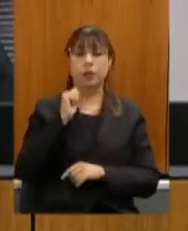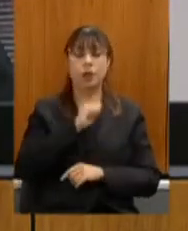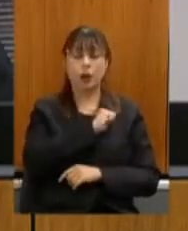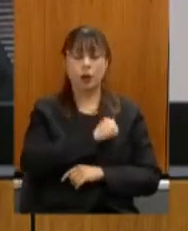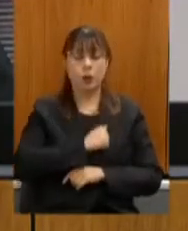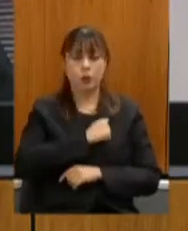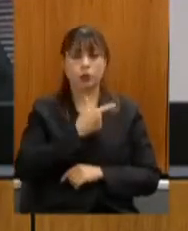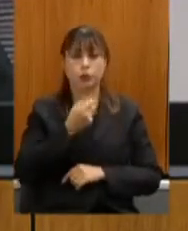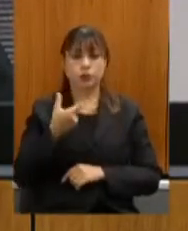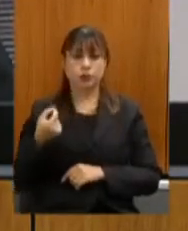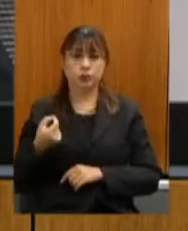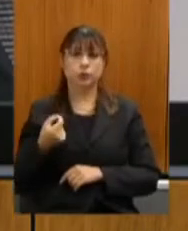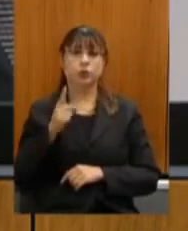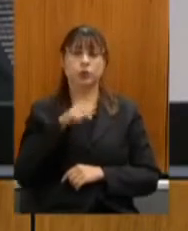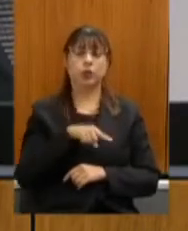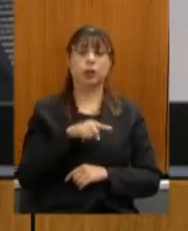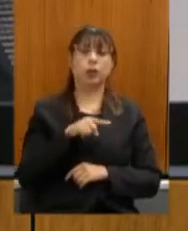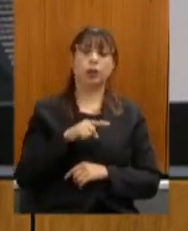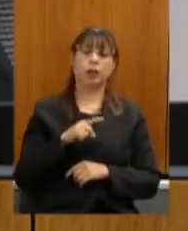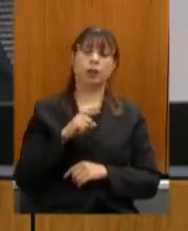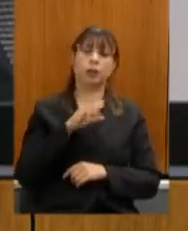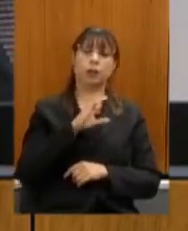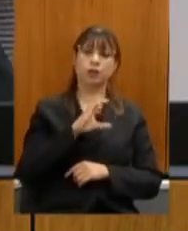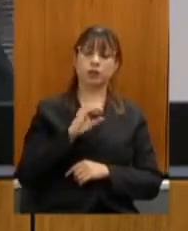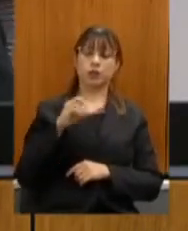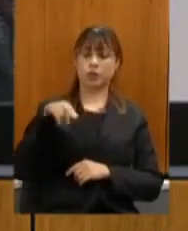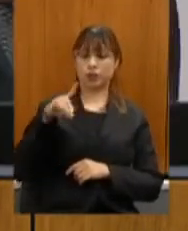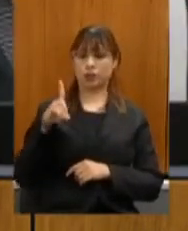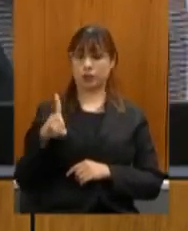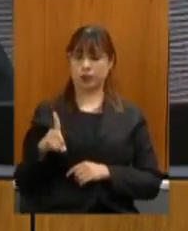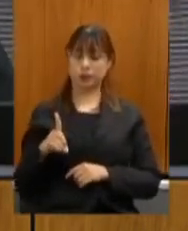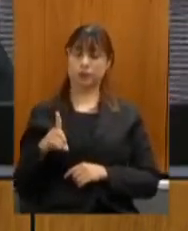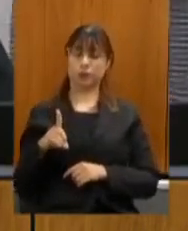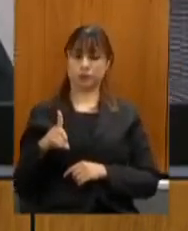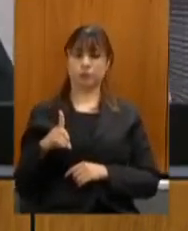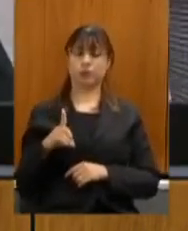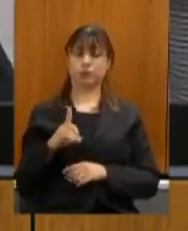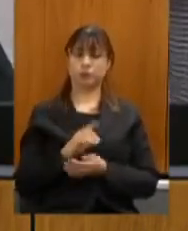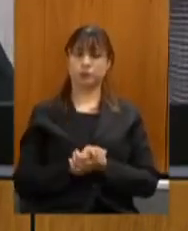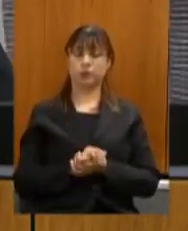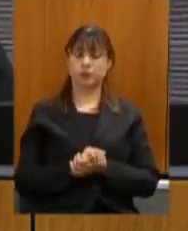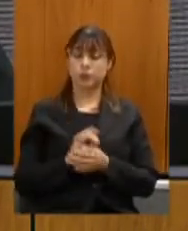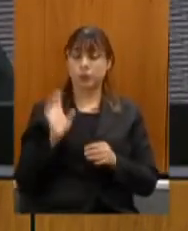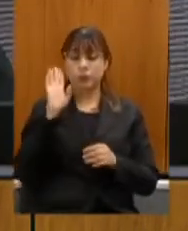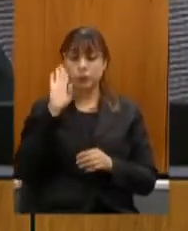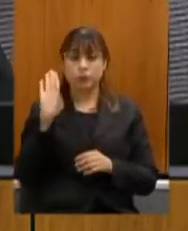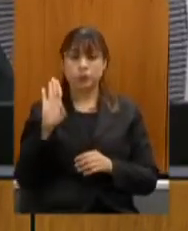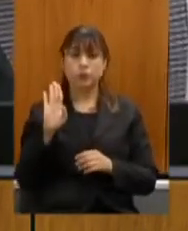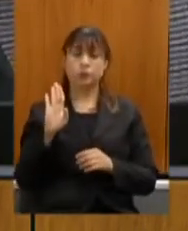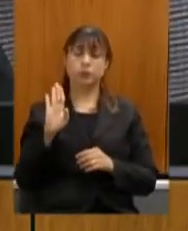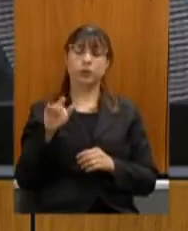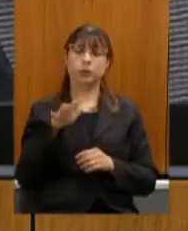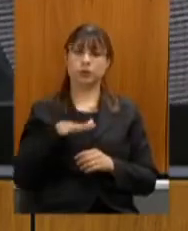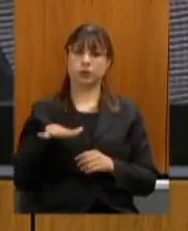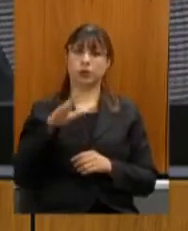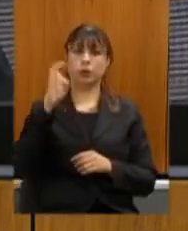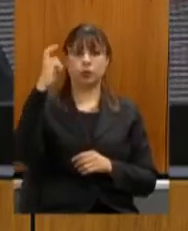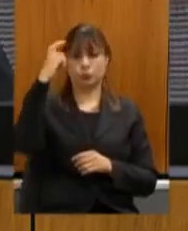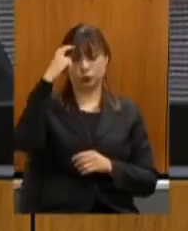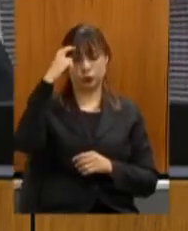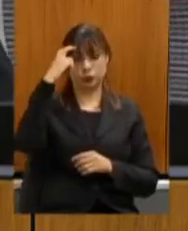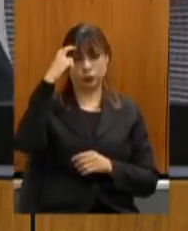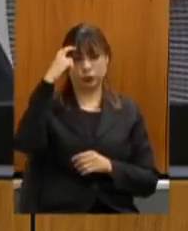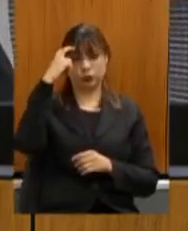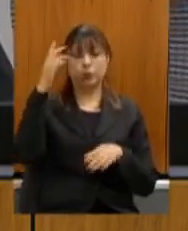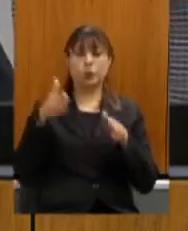validade e certidões de débitos tributários negativos e positivas especialmente para o setor cultural pede-se ainda